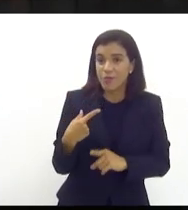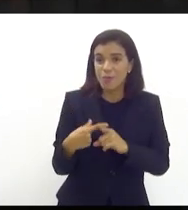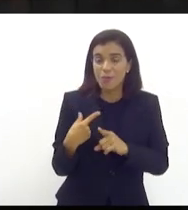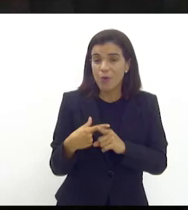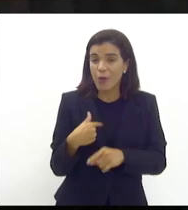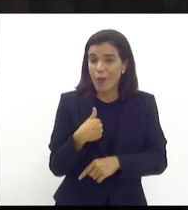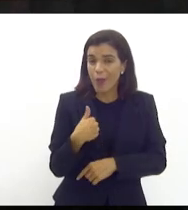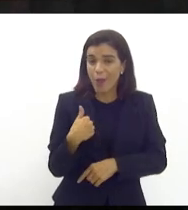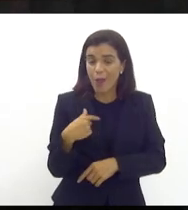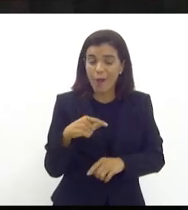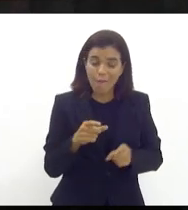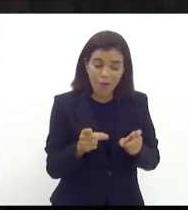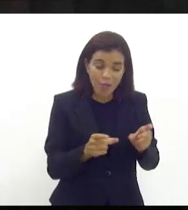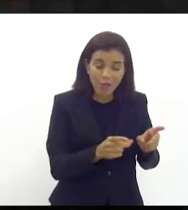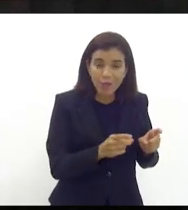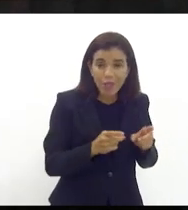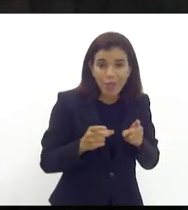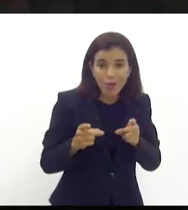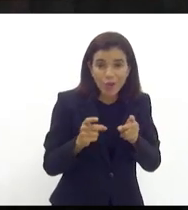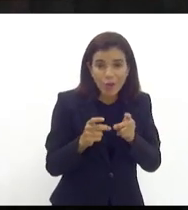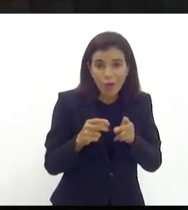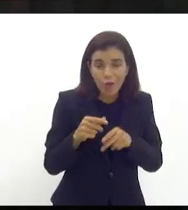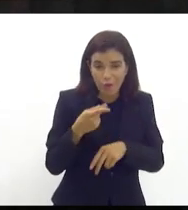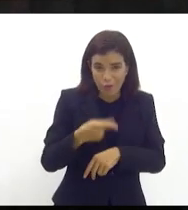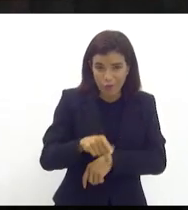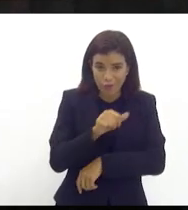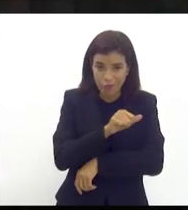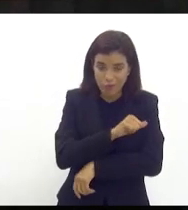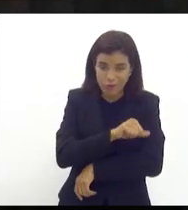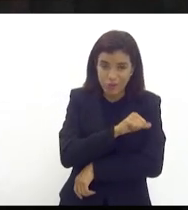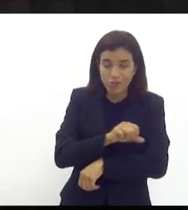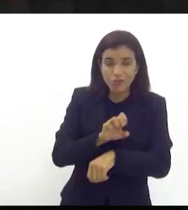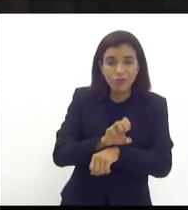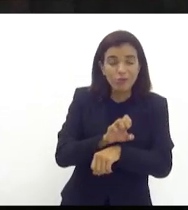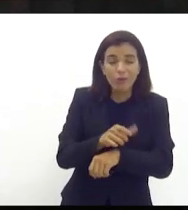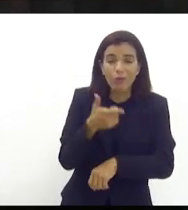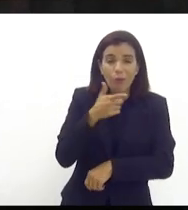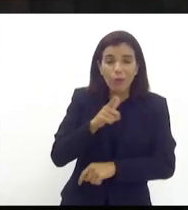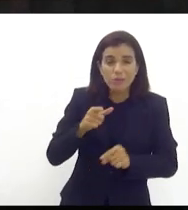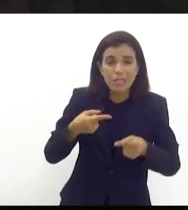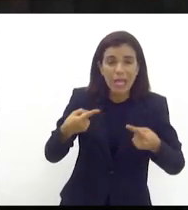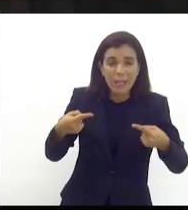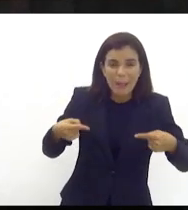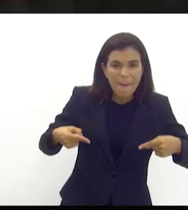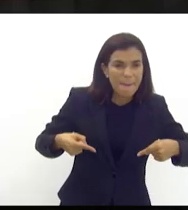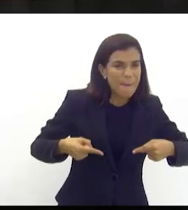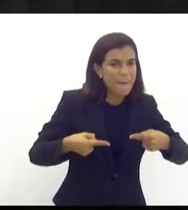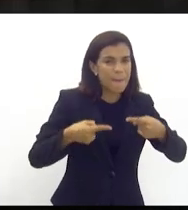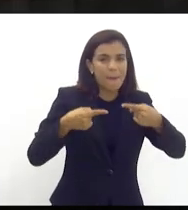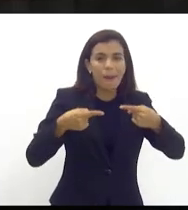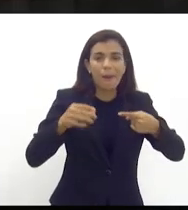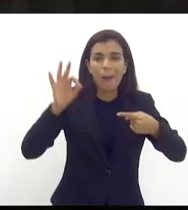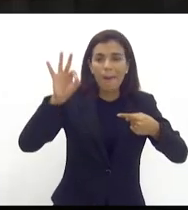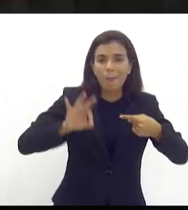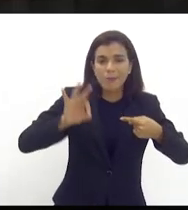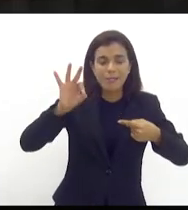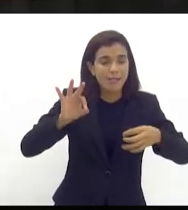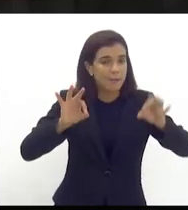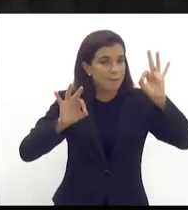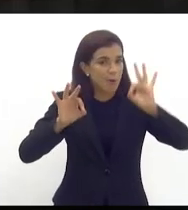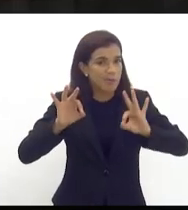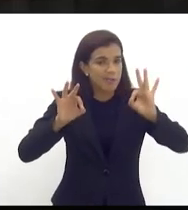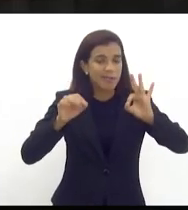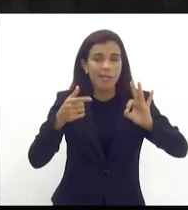o nosso pequeno vendedor no comércio não consegue competir com as alíquotas dos